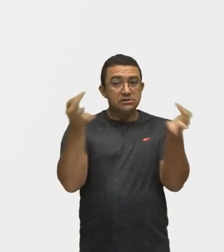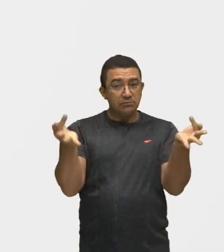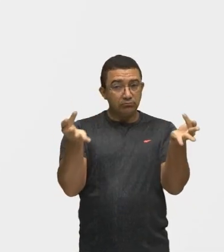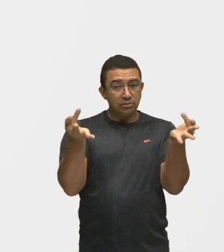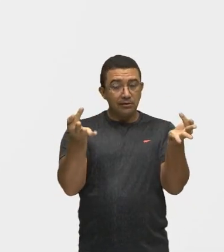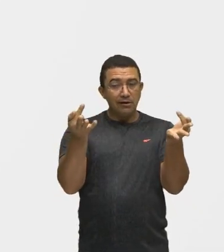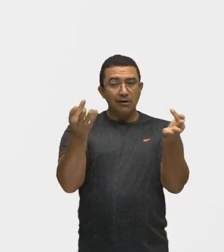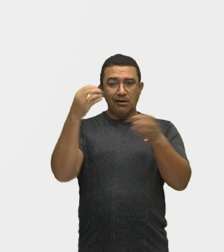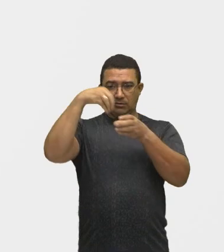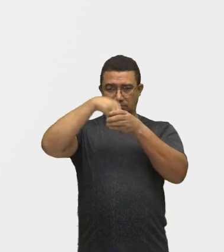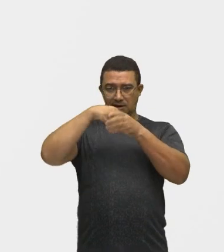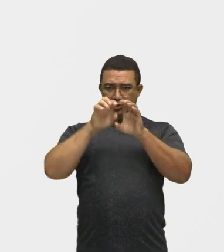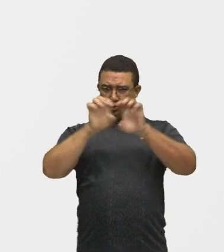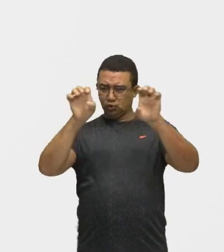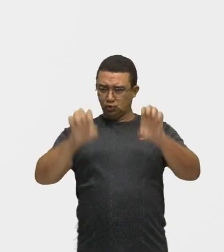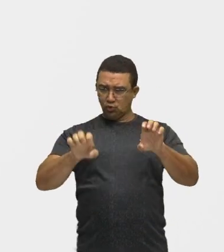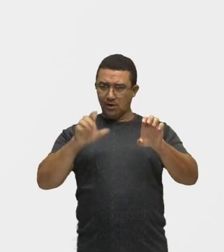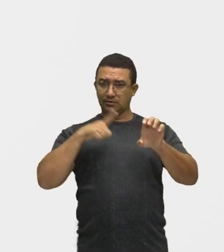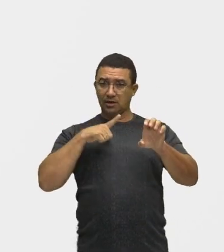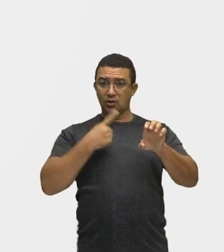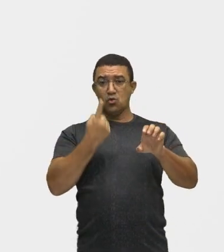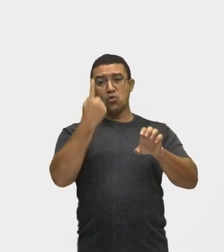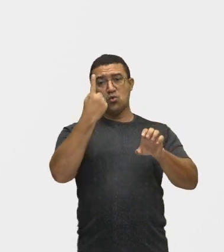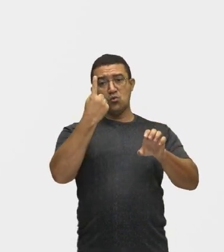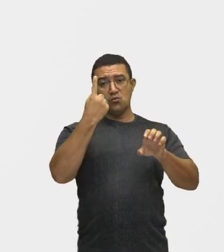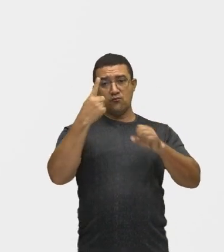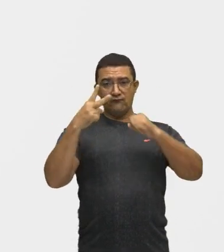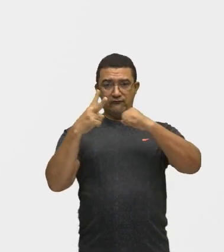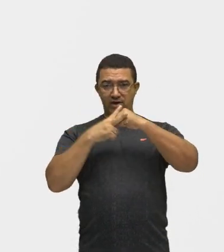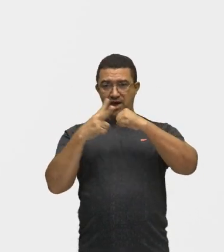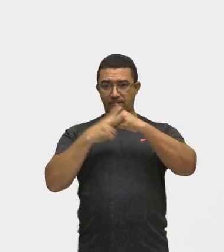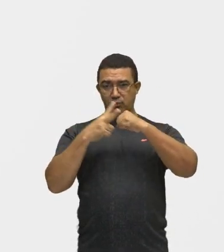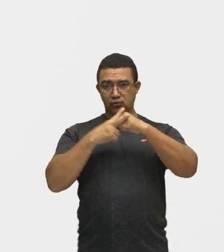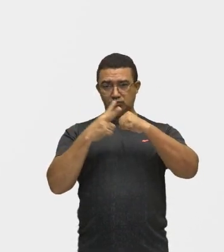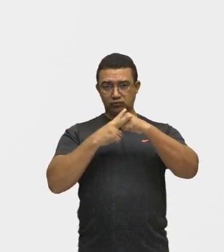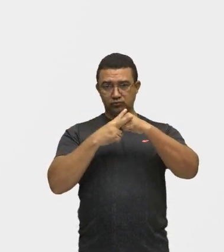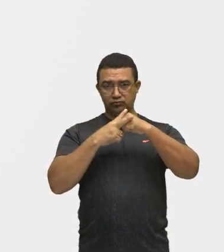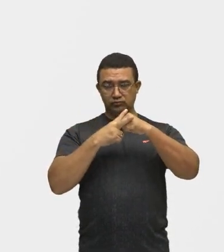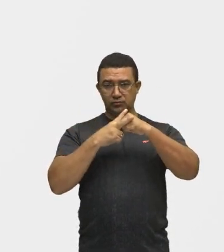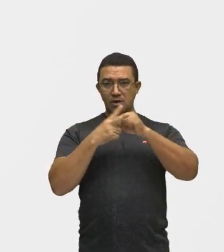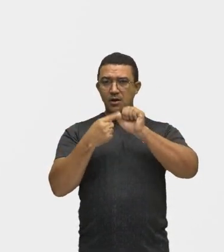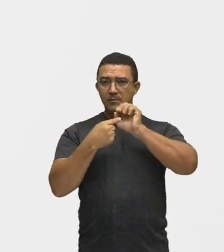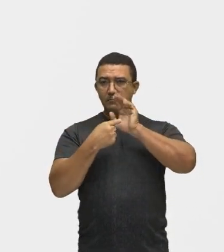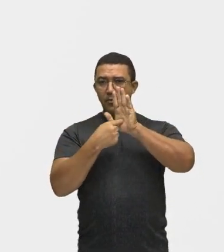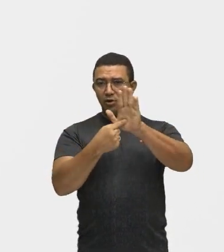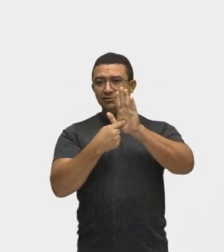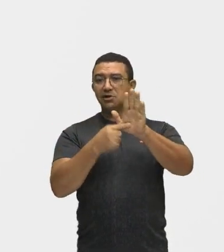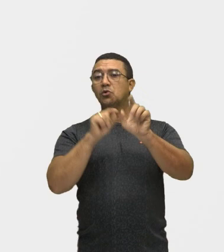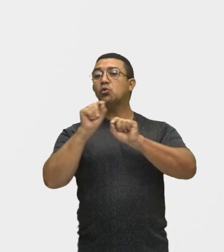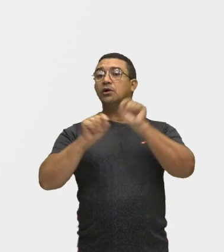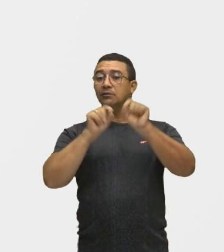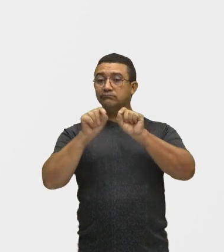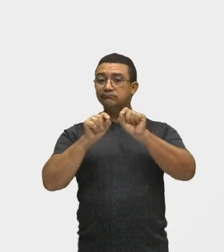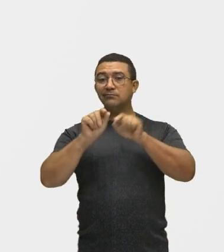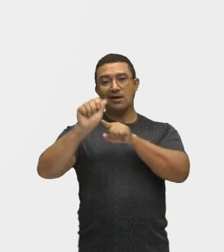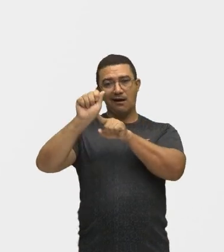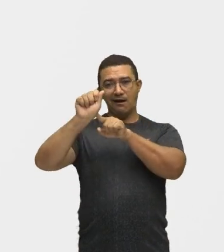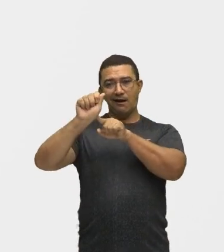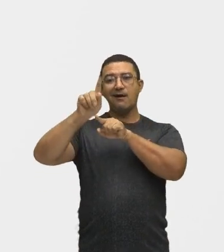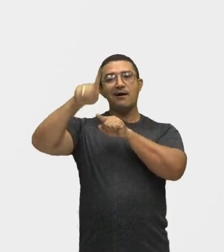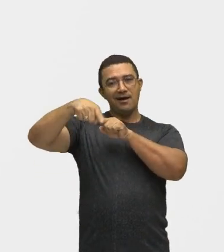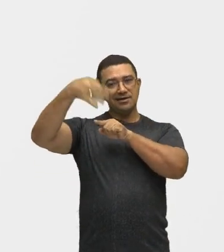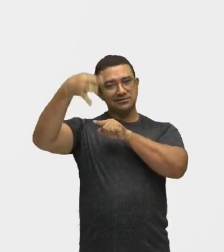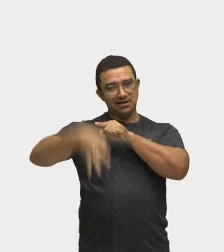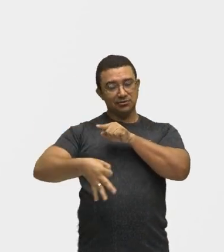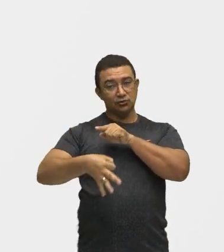uma oração, como nós falamos anteriormente. Ou seja, um verbo, indicando a alternativa A como correta, pois ela possui apenas o